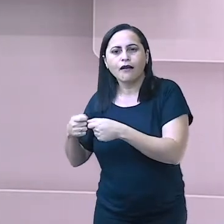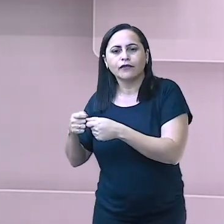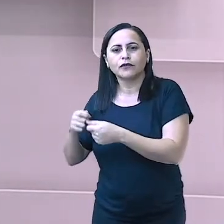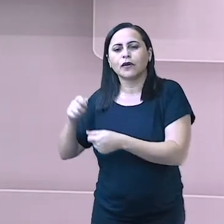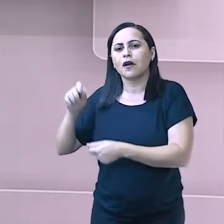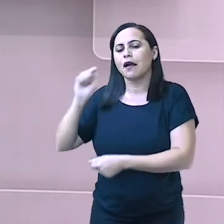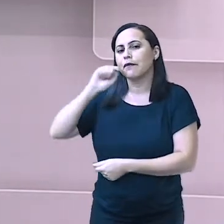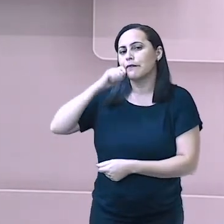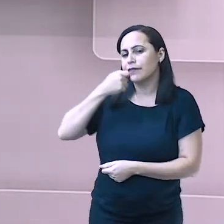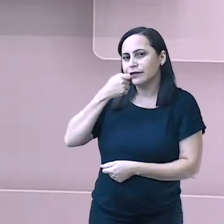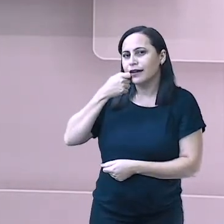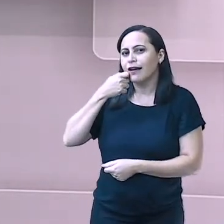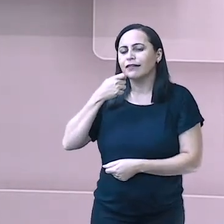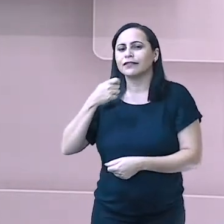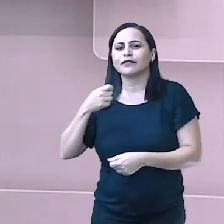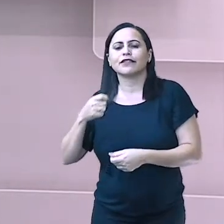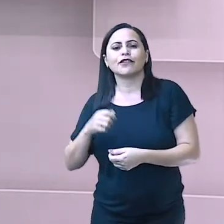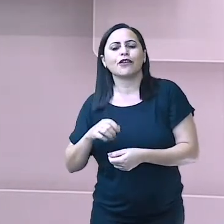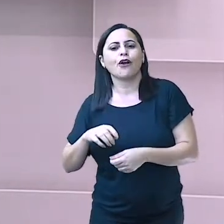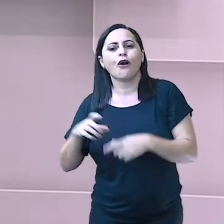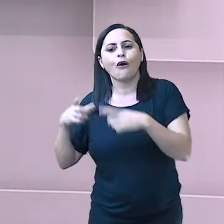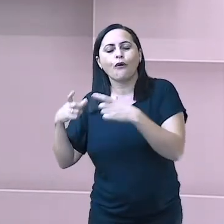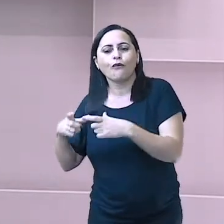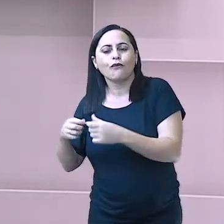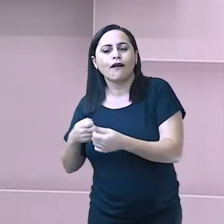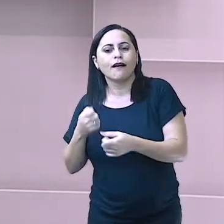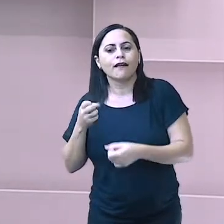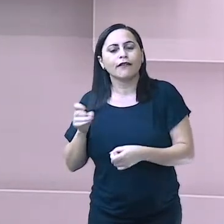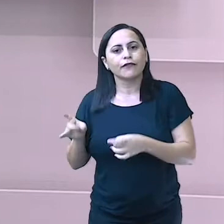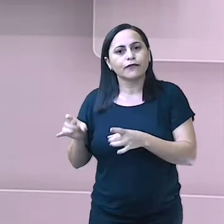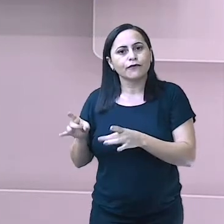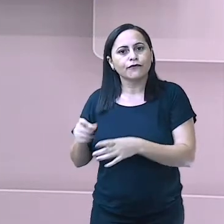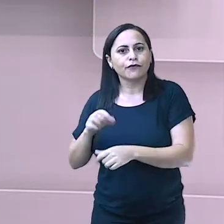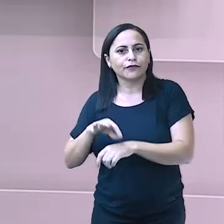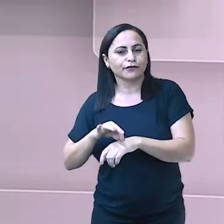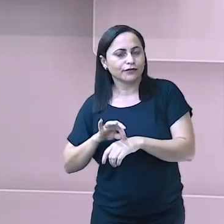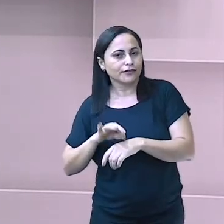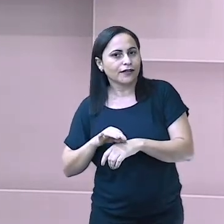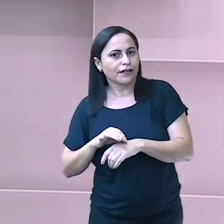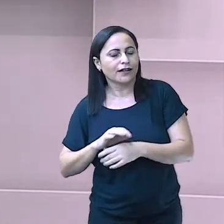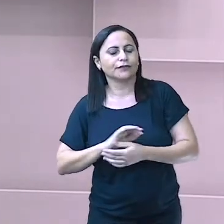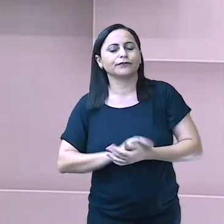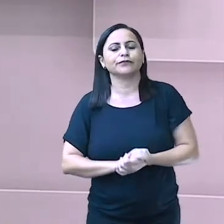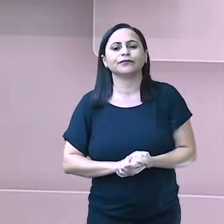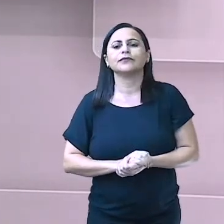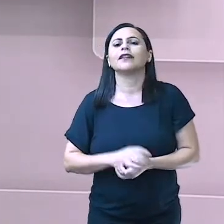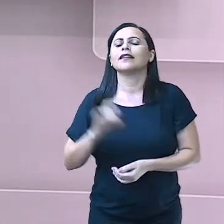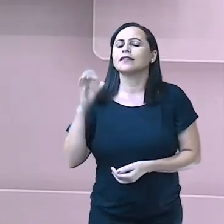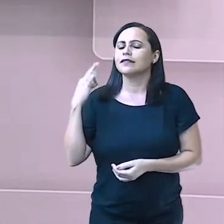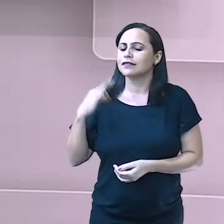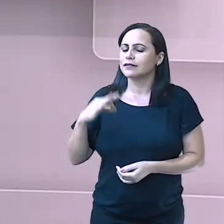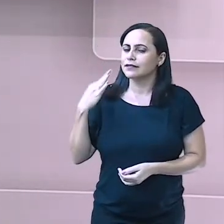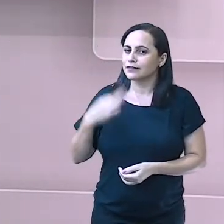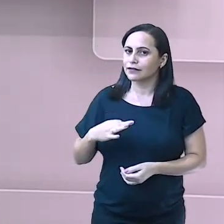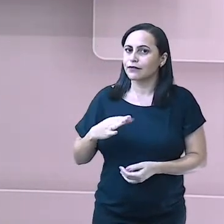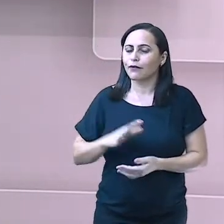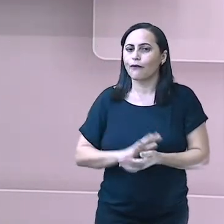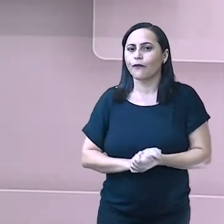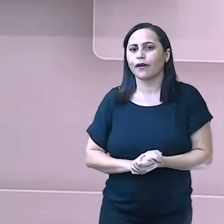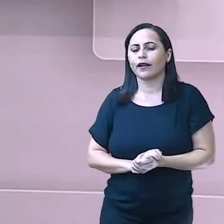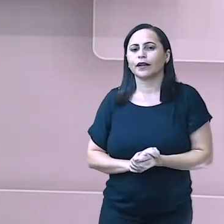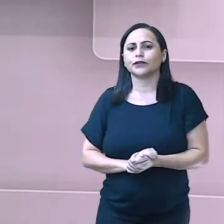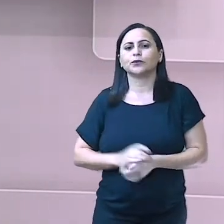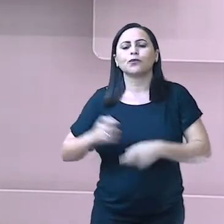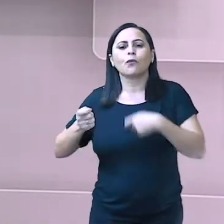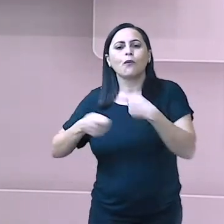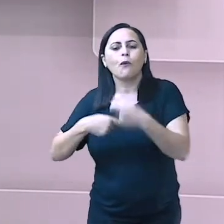padaria, exatamente isso. O comércio, hoje na atualidade, nós temos desta forma, né? Como prática